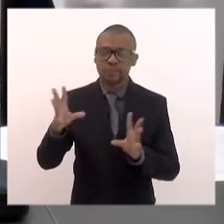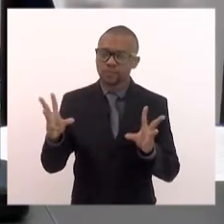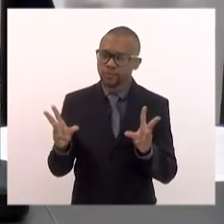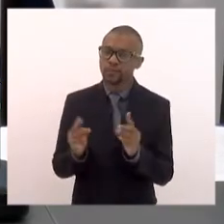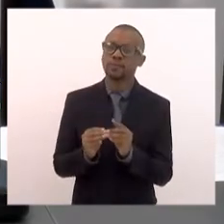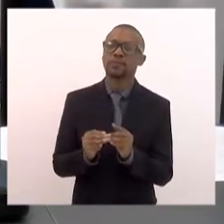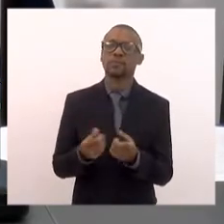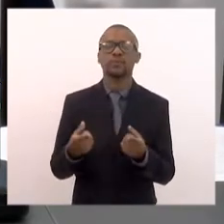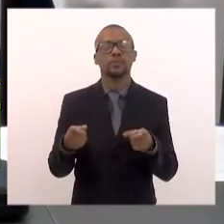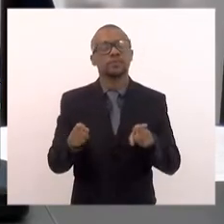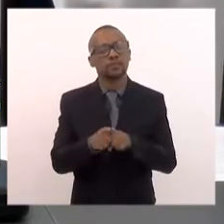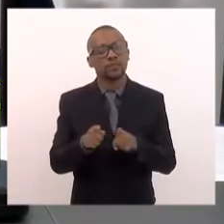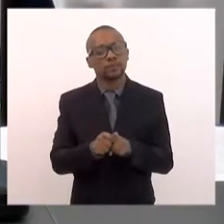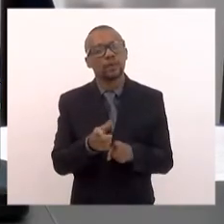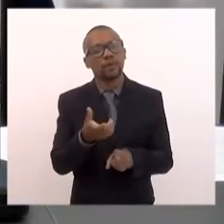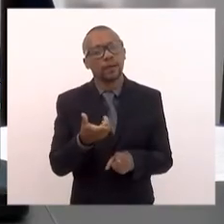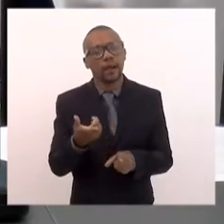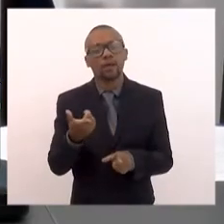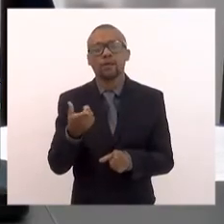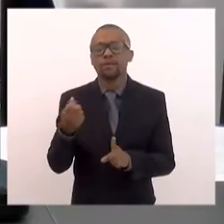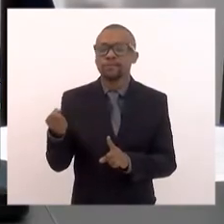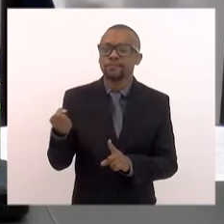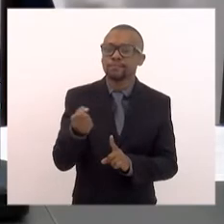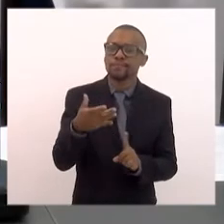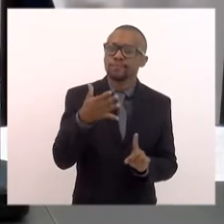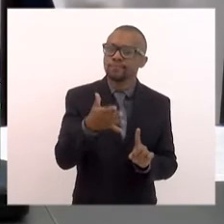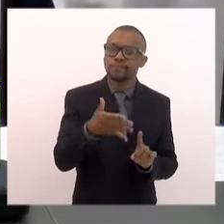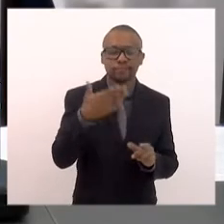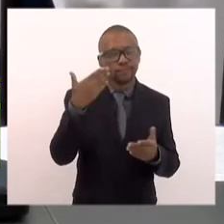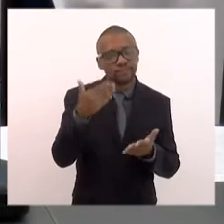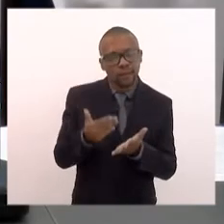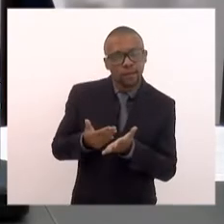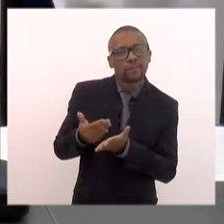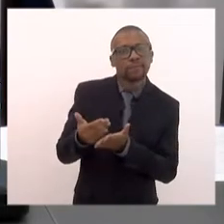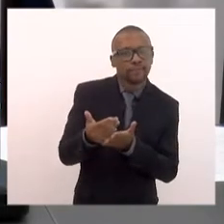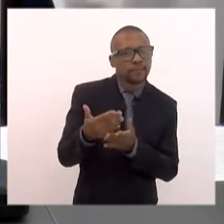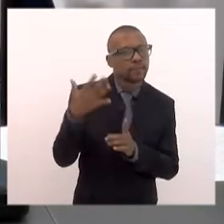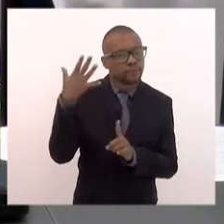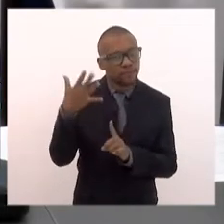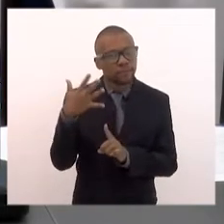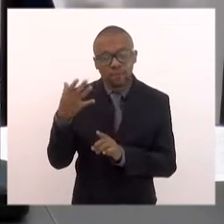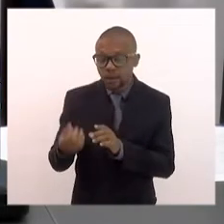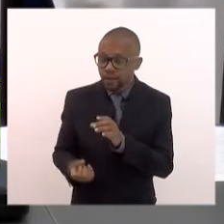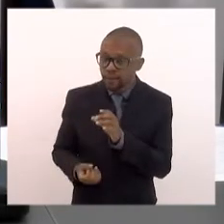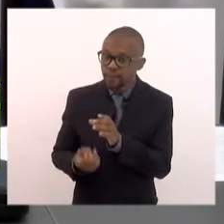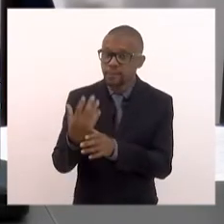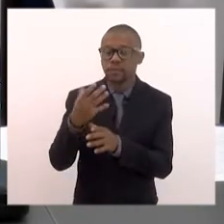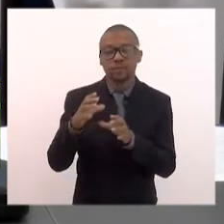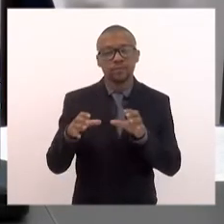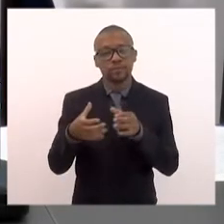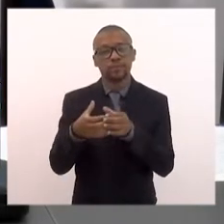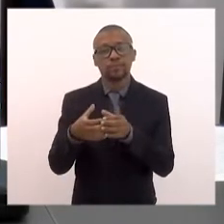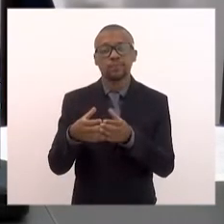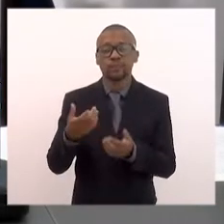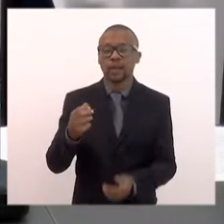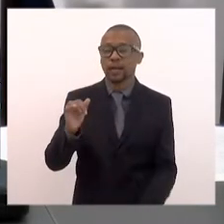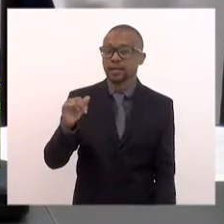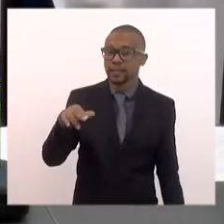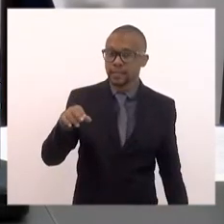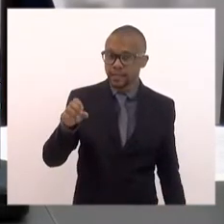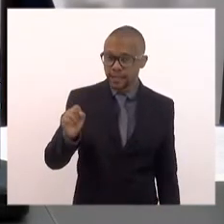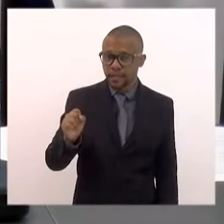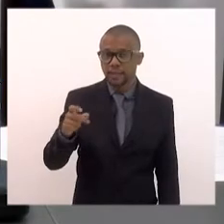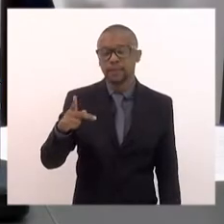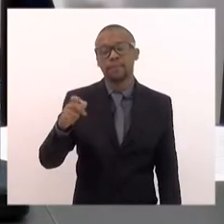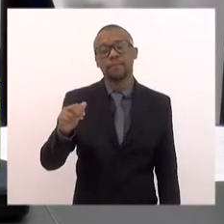e também faço questão de passar a palavra para uma saudação inicial também, a fundadora desta frente, ex-deputada Inês Pandeló, que está